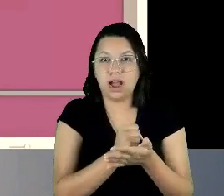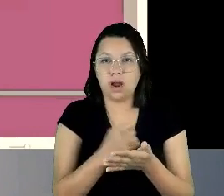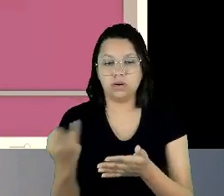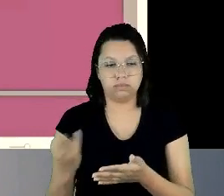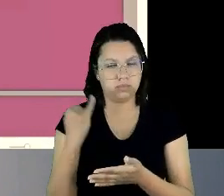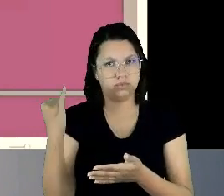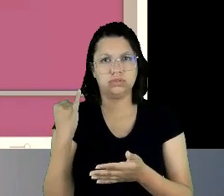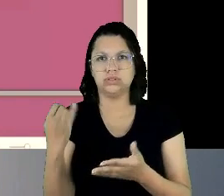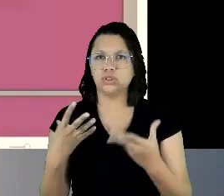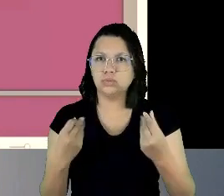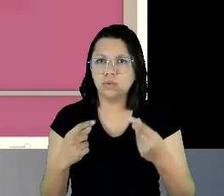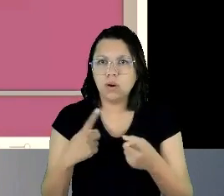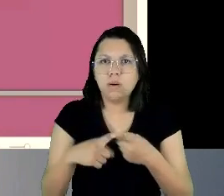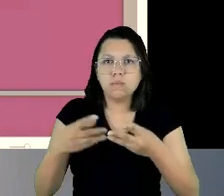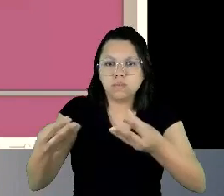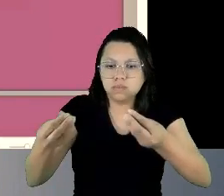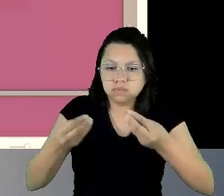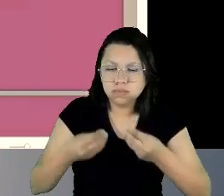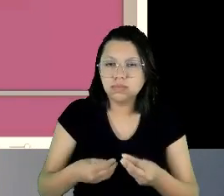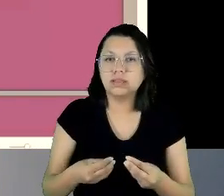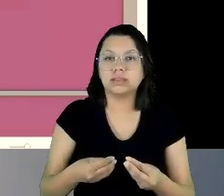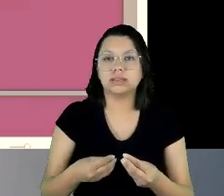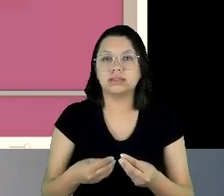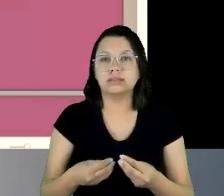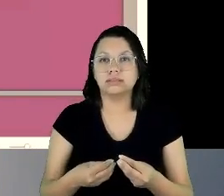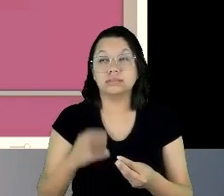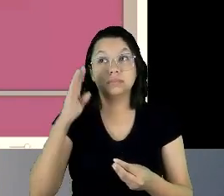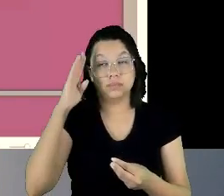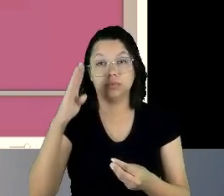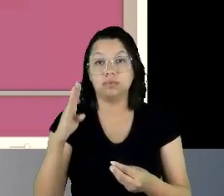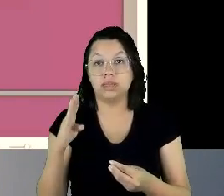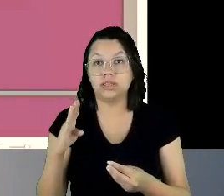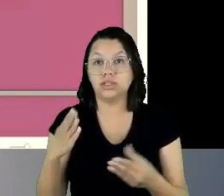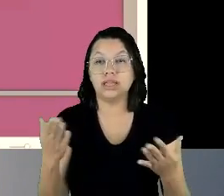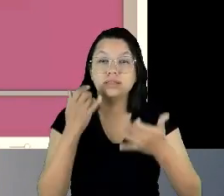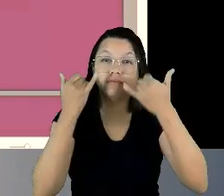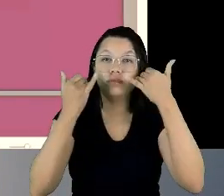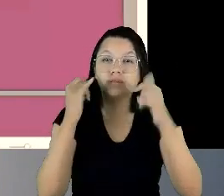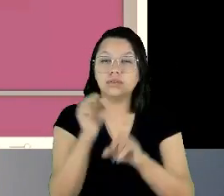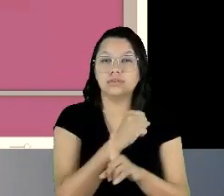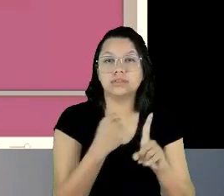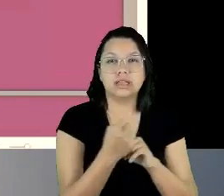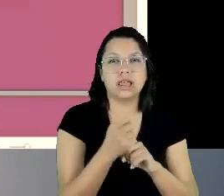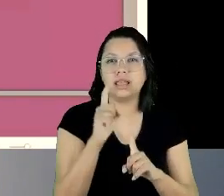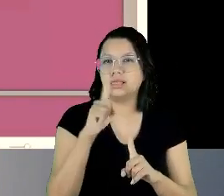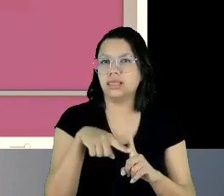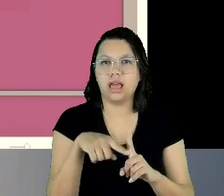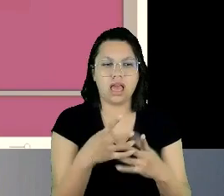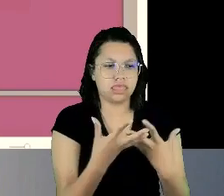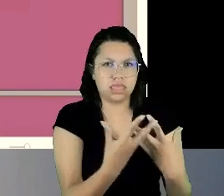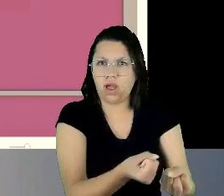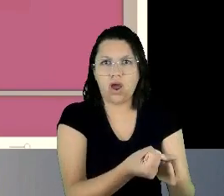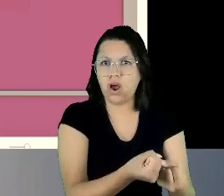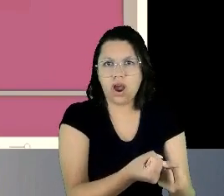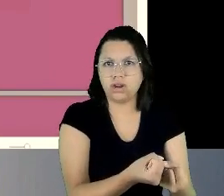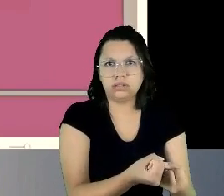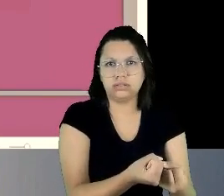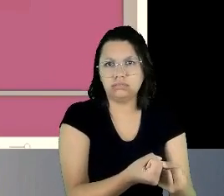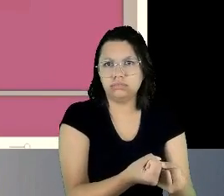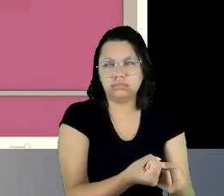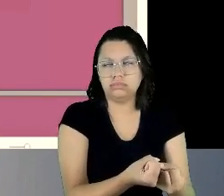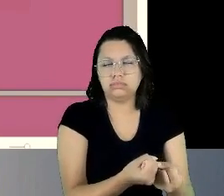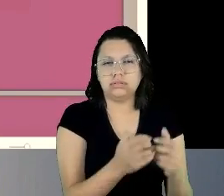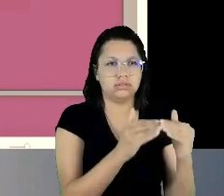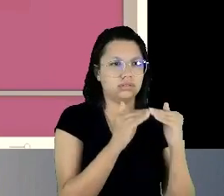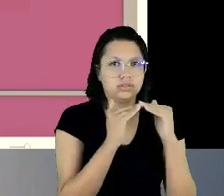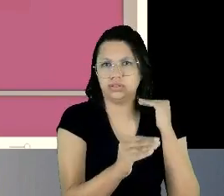crucial, importante, porque ele traz principalmente esse dado de que a sociedade não é conivente e não permite